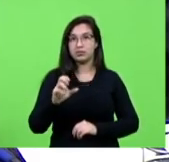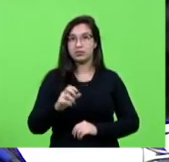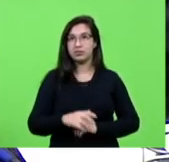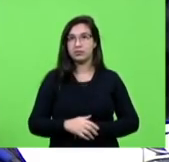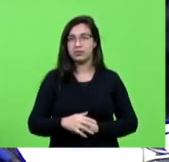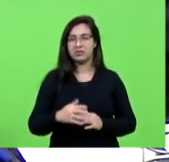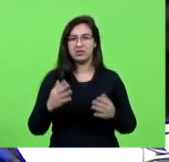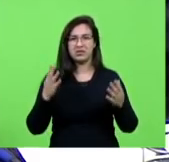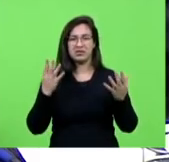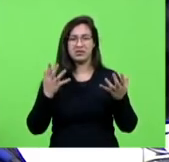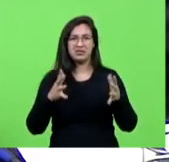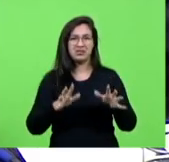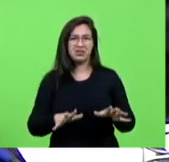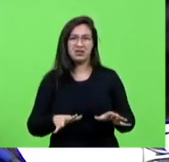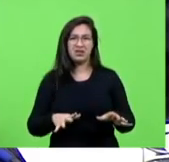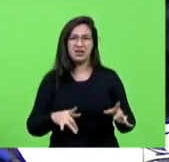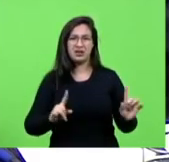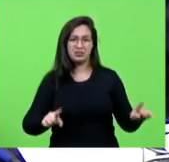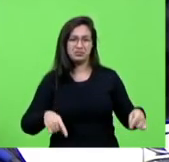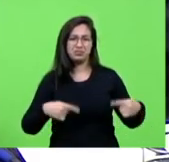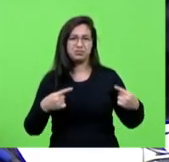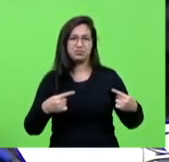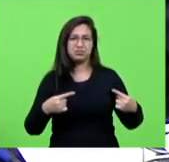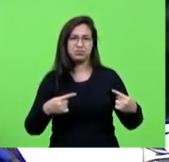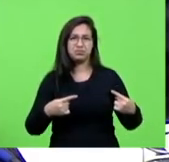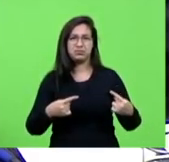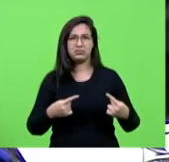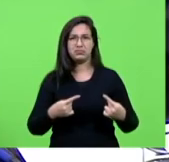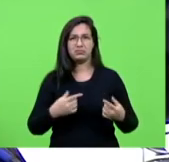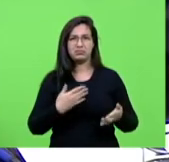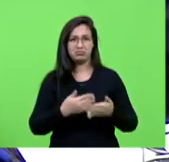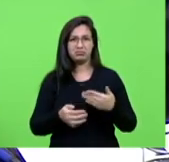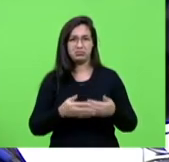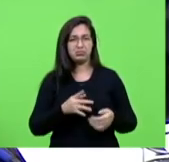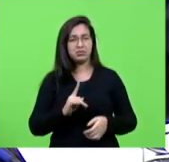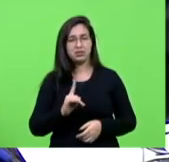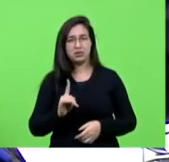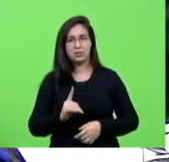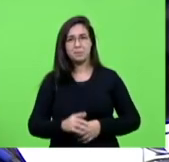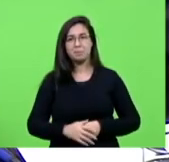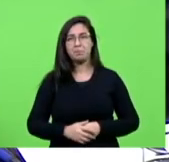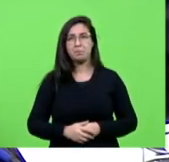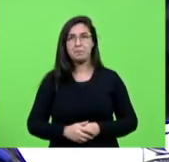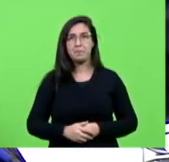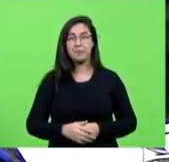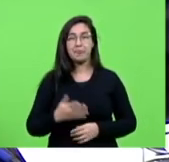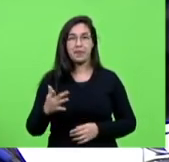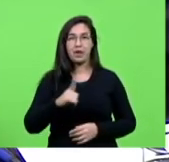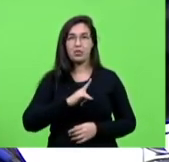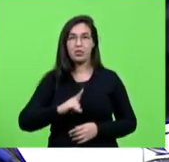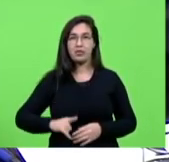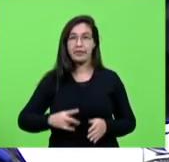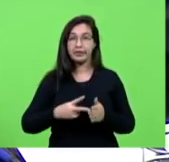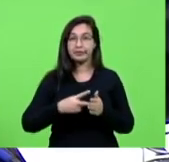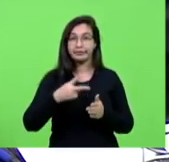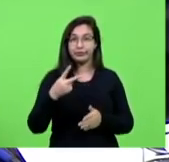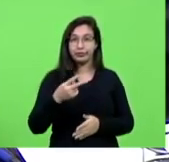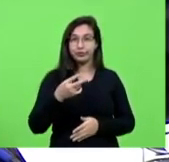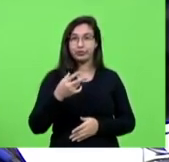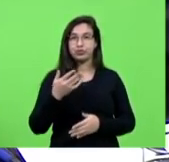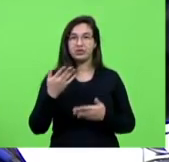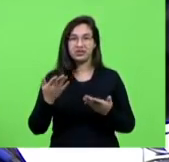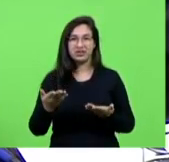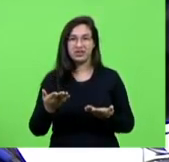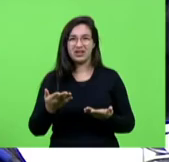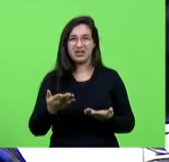saber de oposição por oposição, nunca fiz isso. Aí vem o governador, por duas oportunidades, faz essa